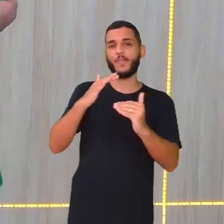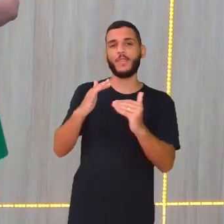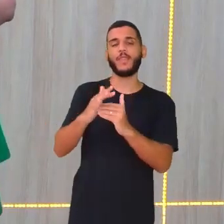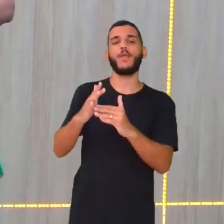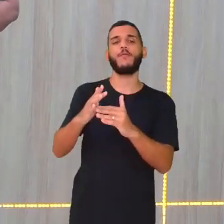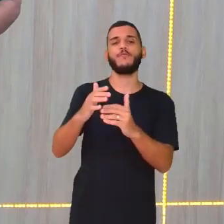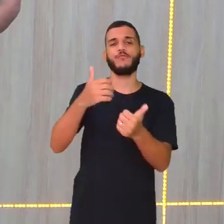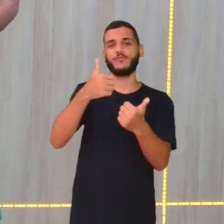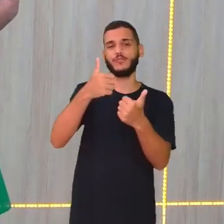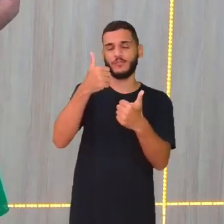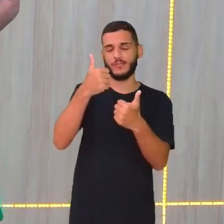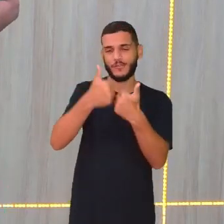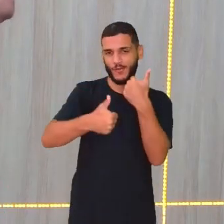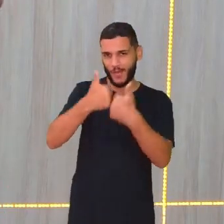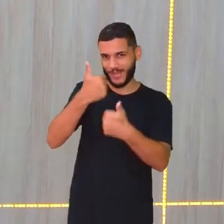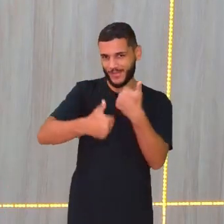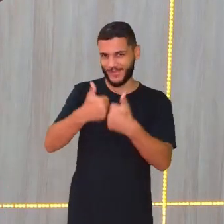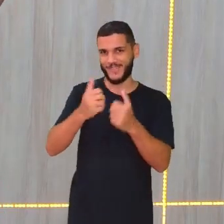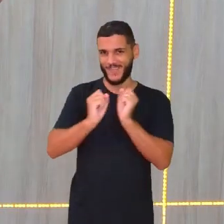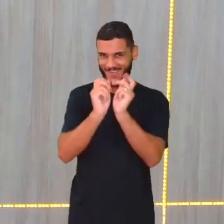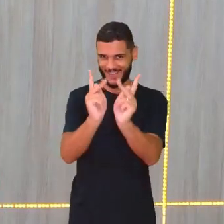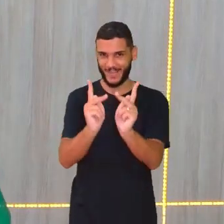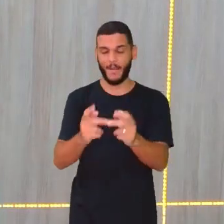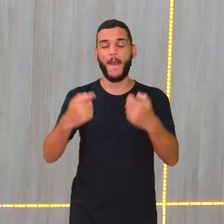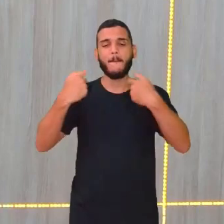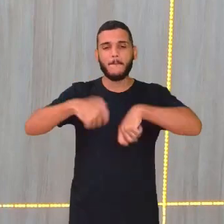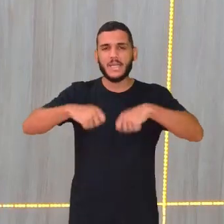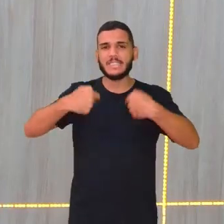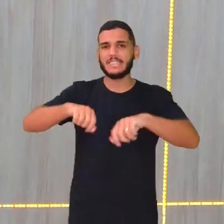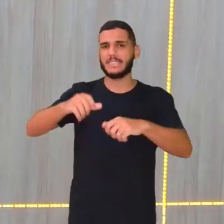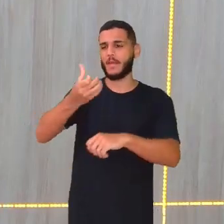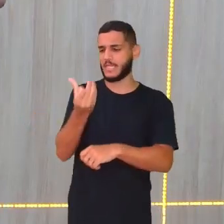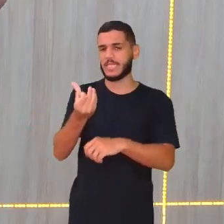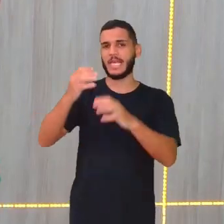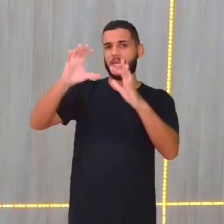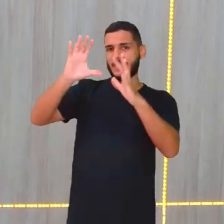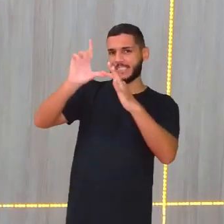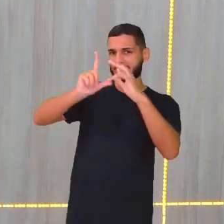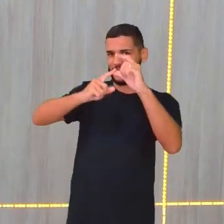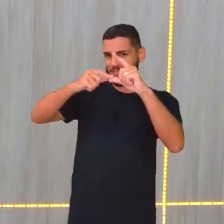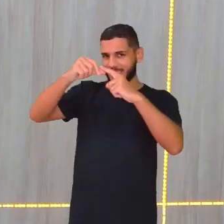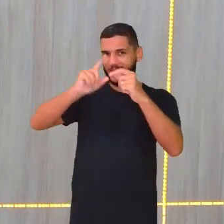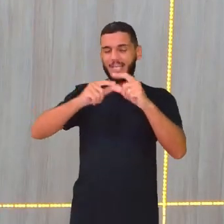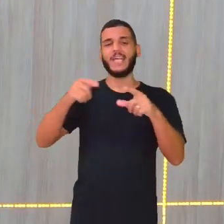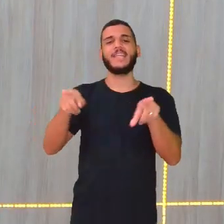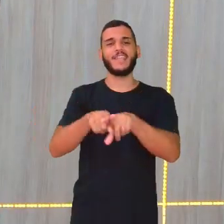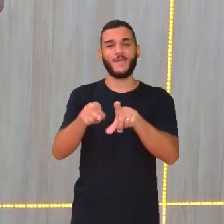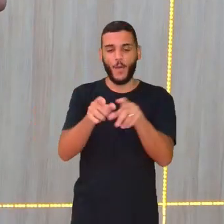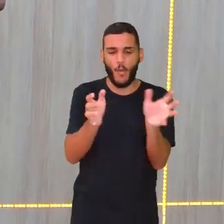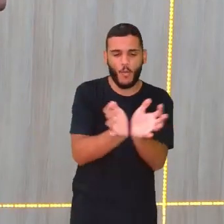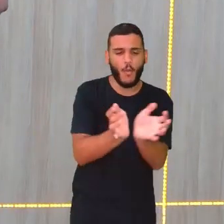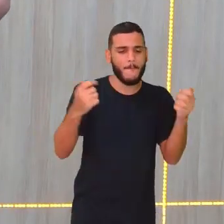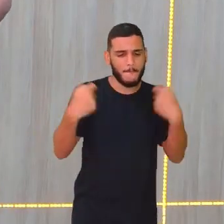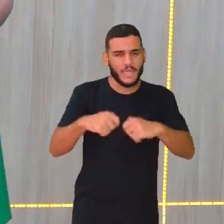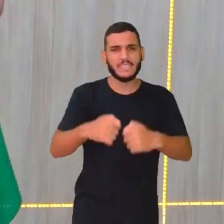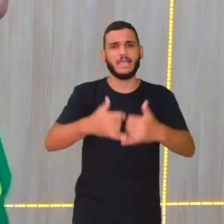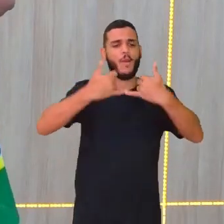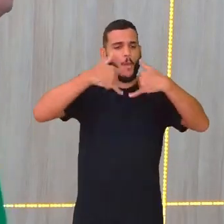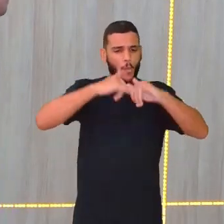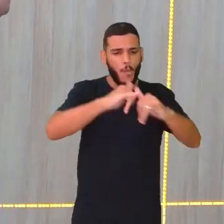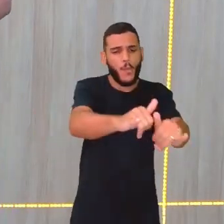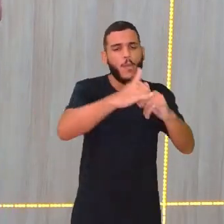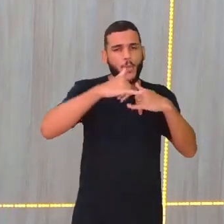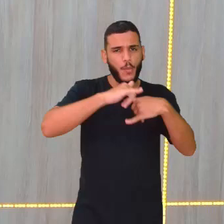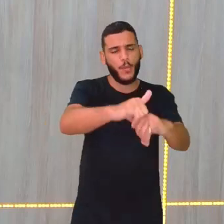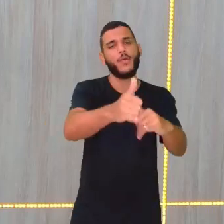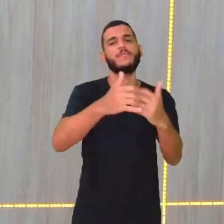estrela. Precisamos dessa estrela e o time aí, olha gente, está precisando aí dessa nossa energia. E essa energia vai